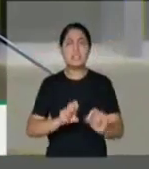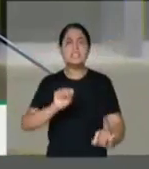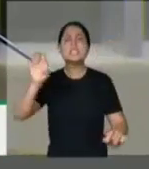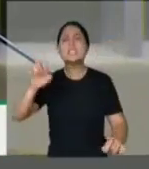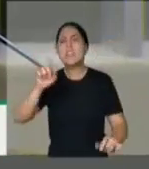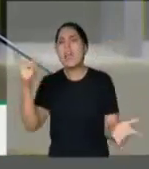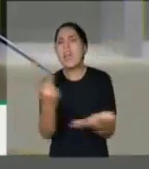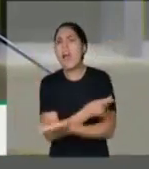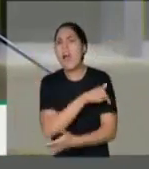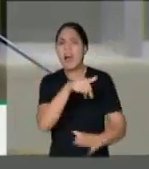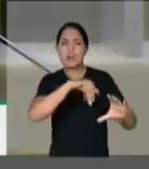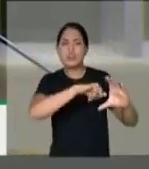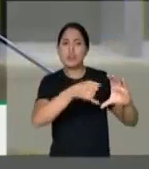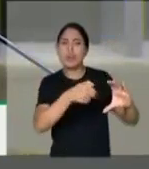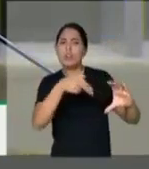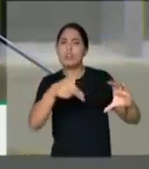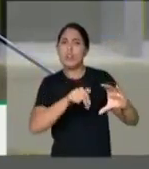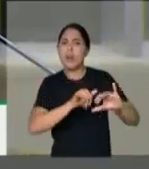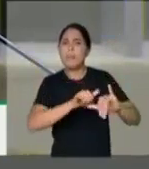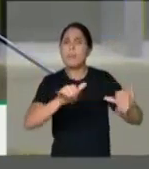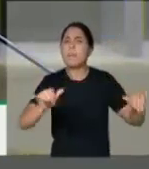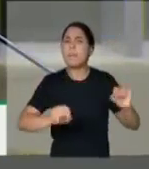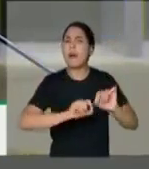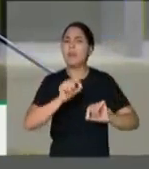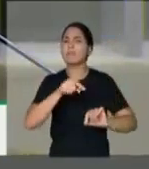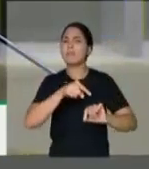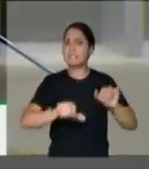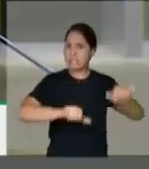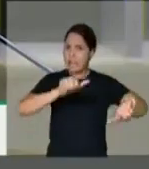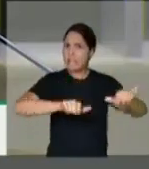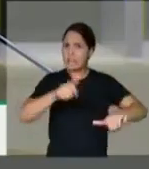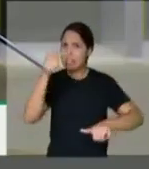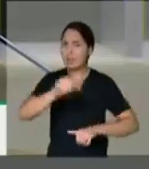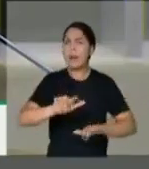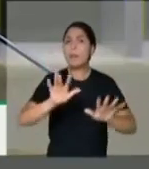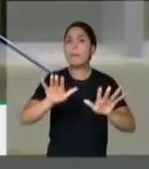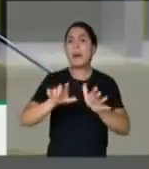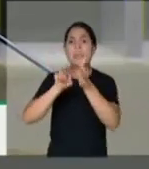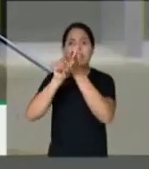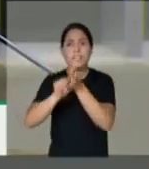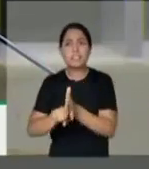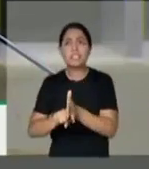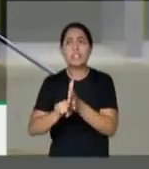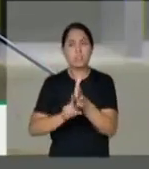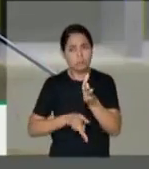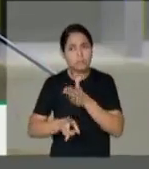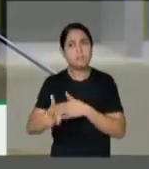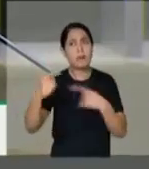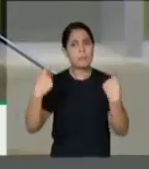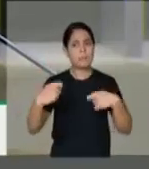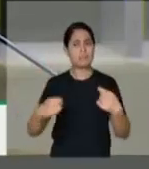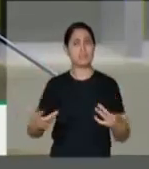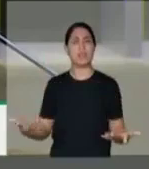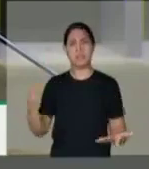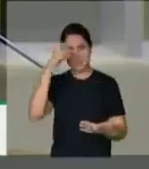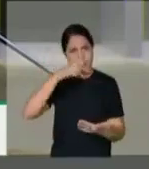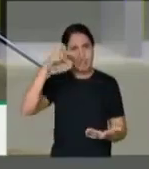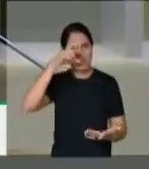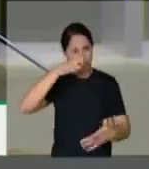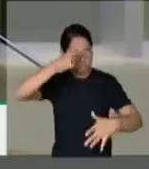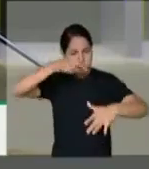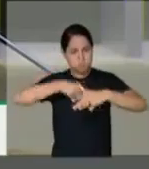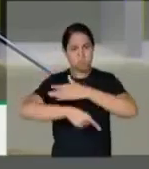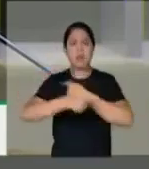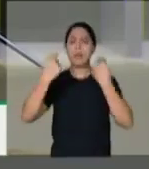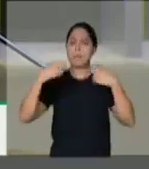errado, o Jornal Nacional deve rever a sua posição. No entanto, essa investigação tem que continuar e ela tem que se